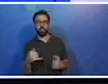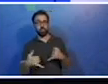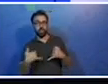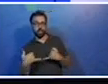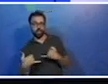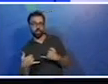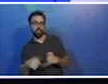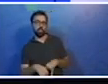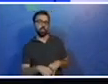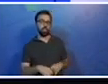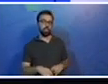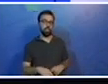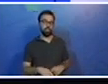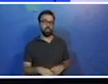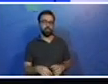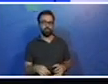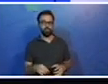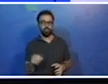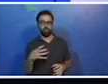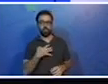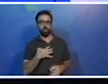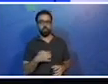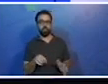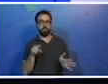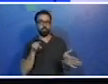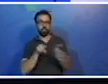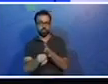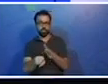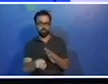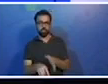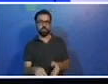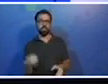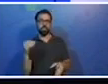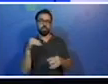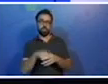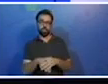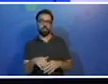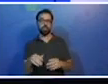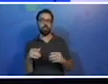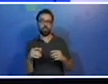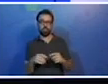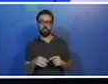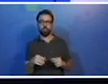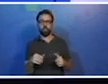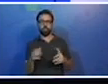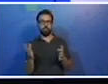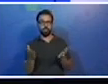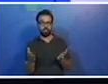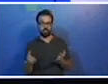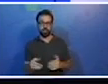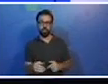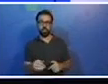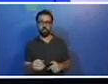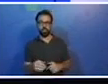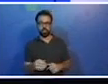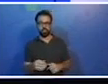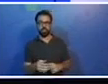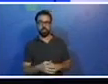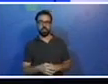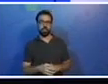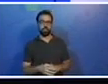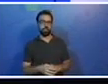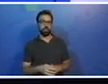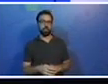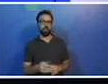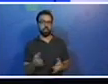modo interrogativo, beleza? Dentro do presente contínuo. Olha lá o negativo. É só